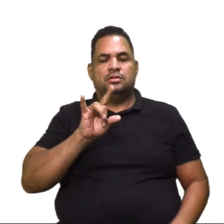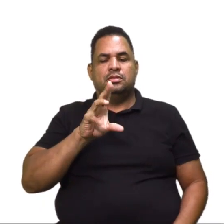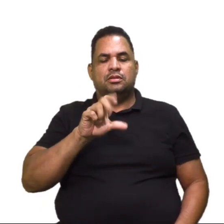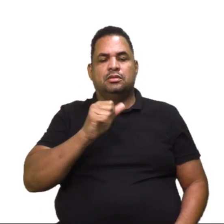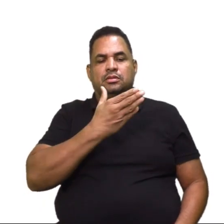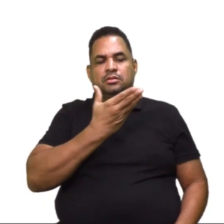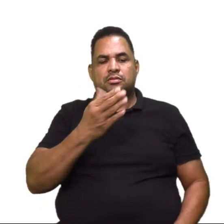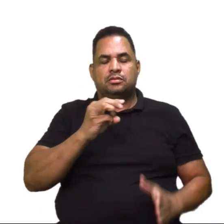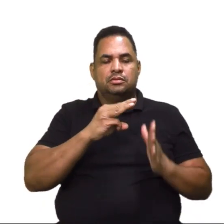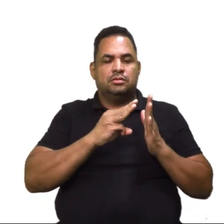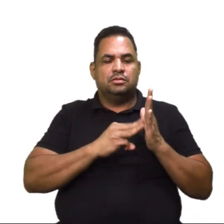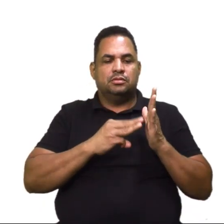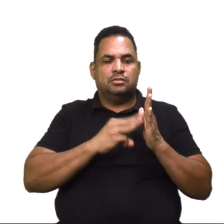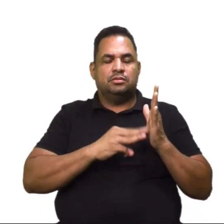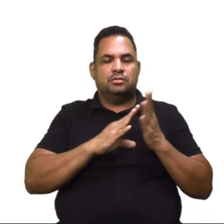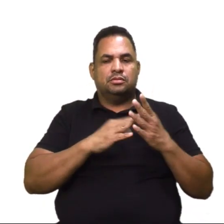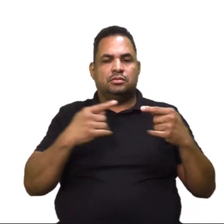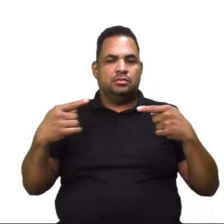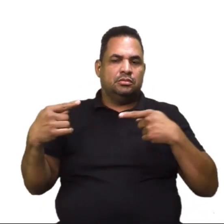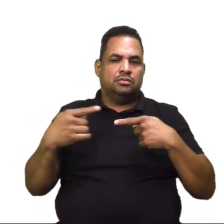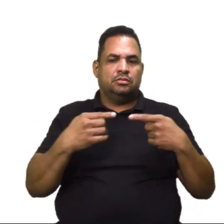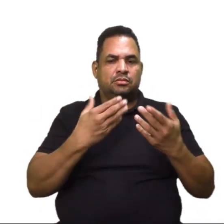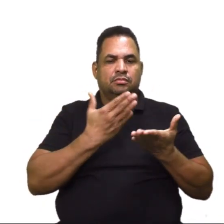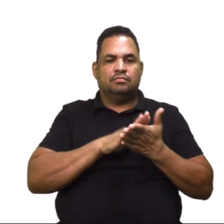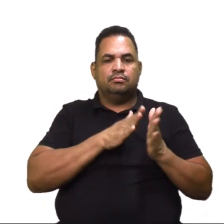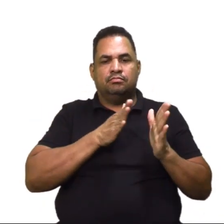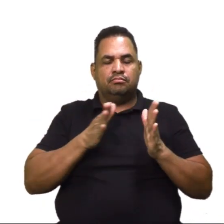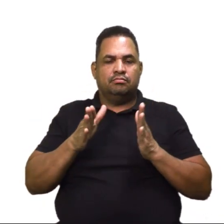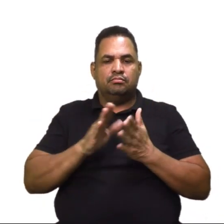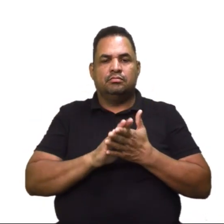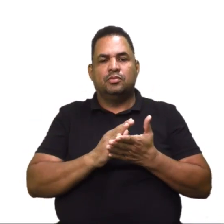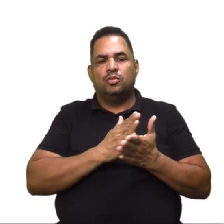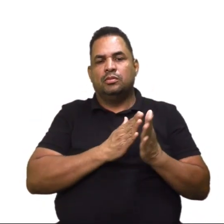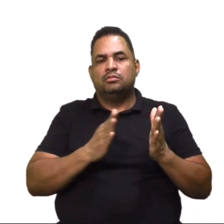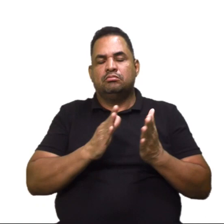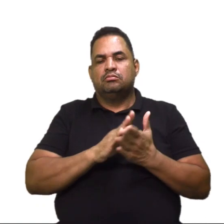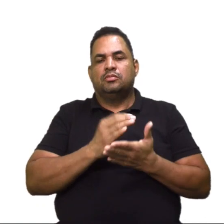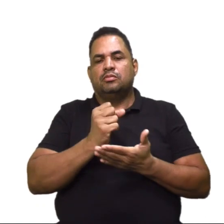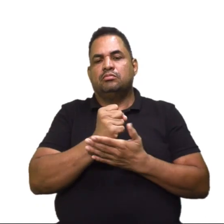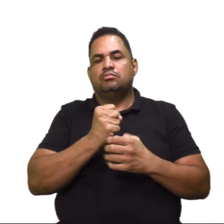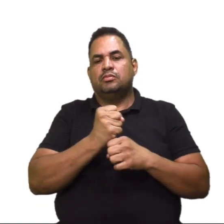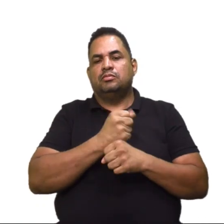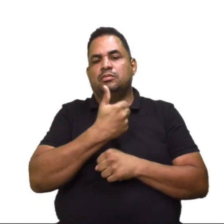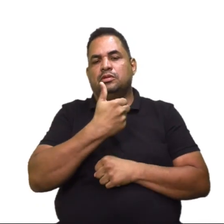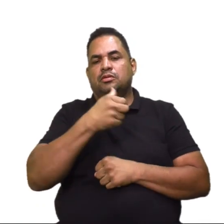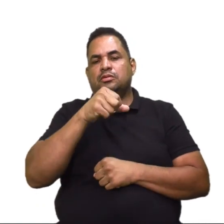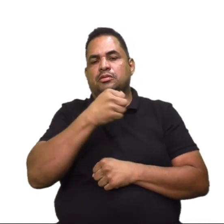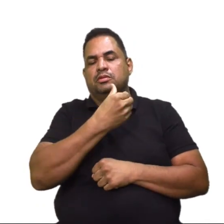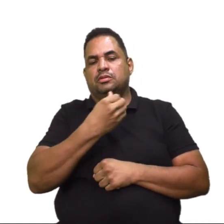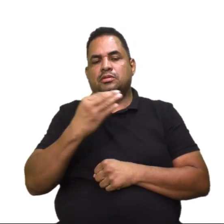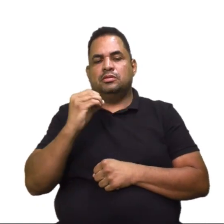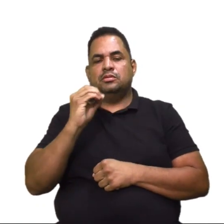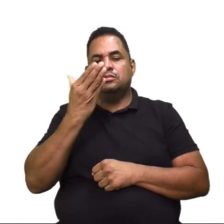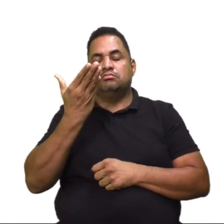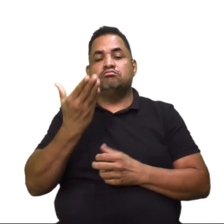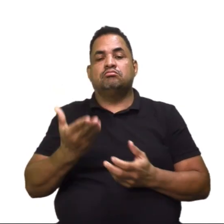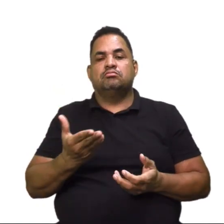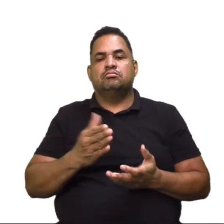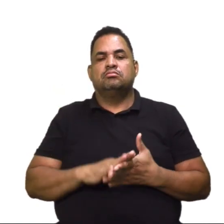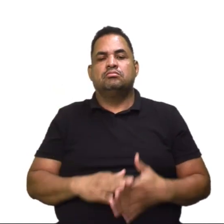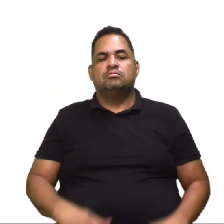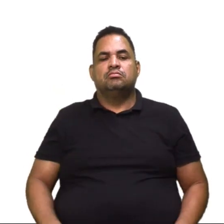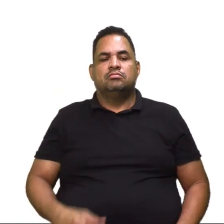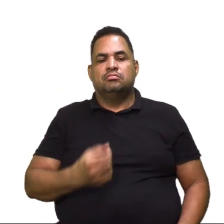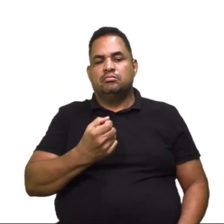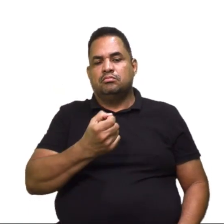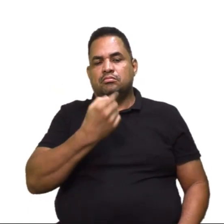esse método que está relacionado a esse período de 1960, que é o mais antigo, né, é justamente o da pílula